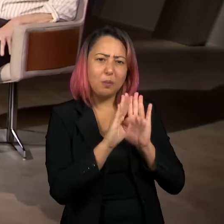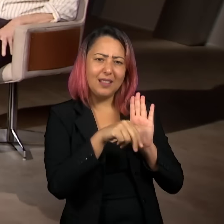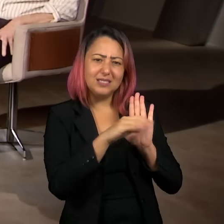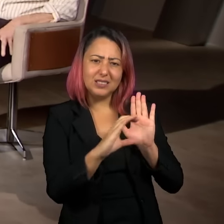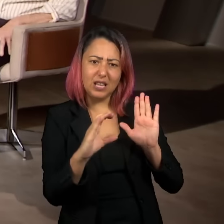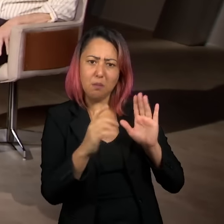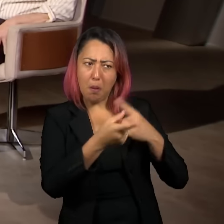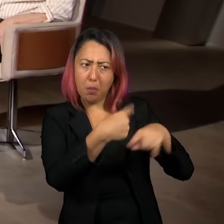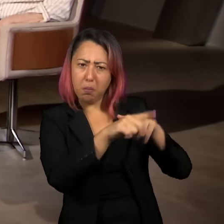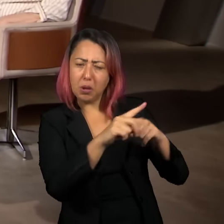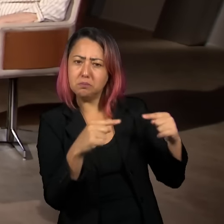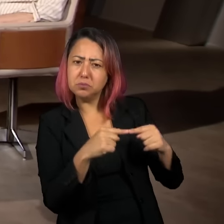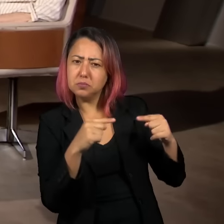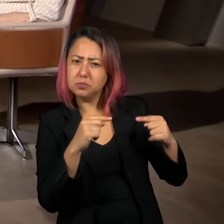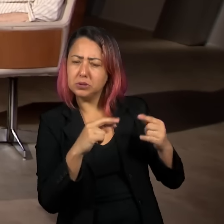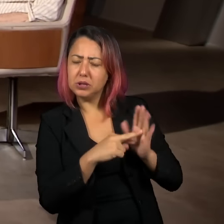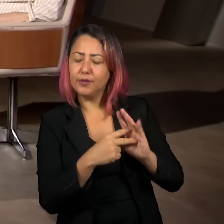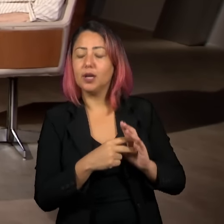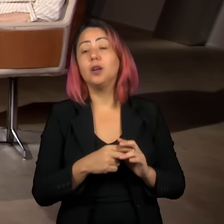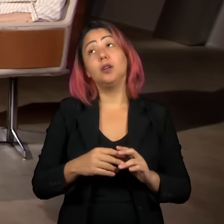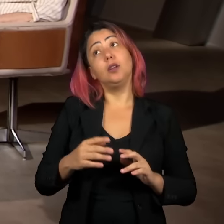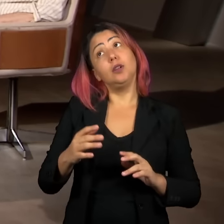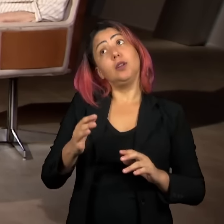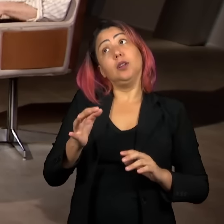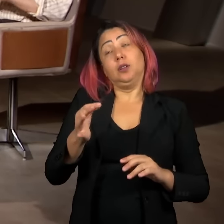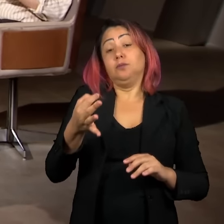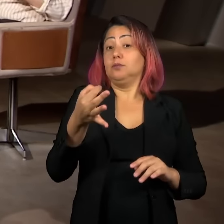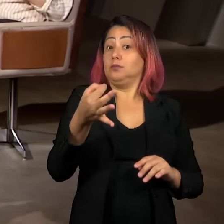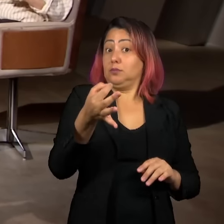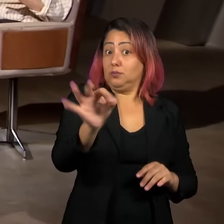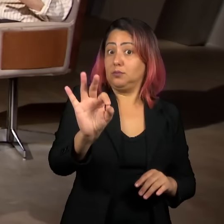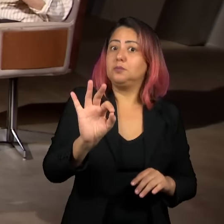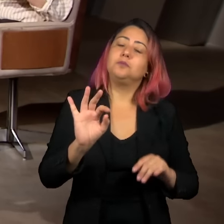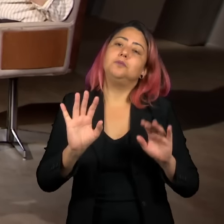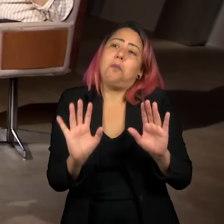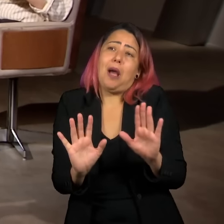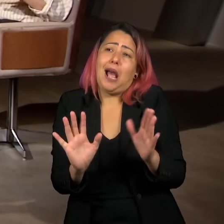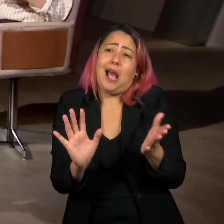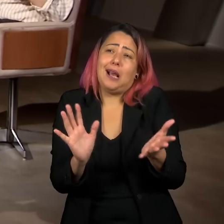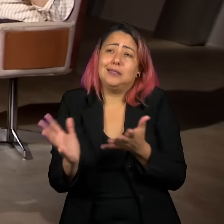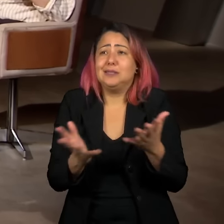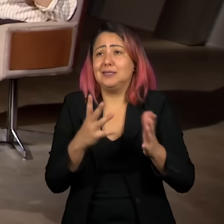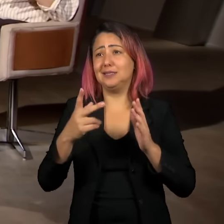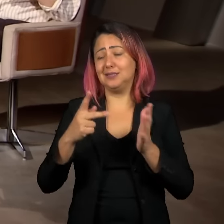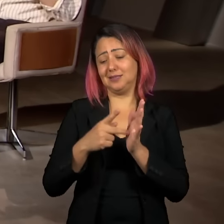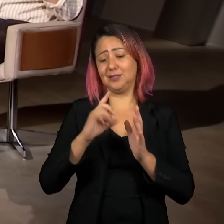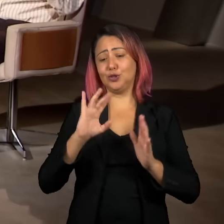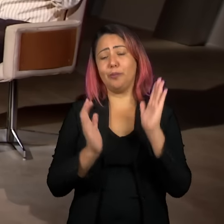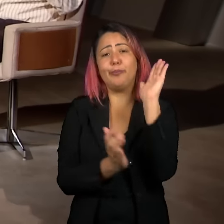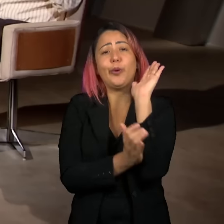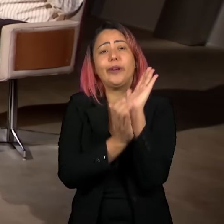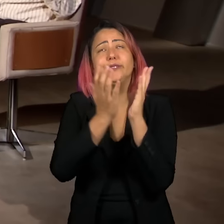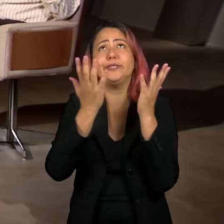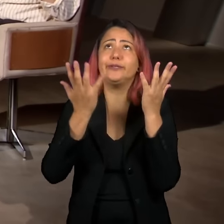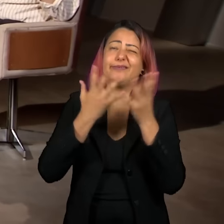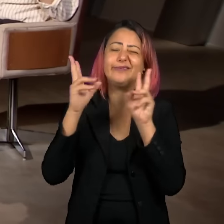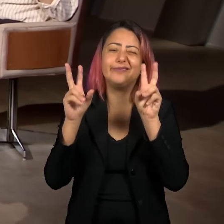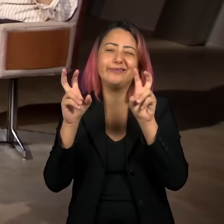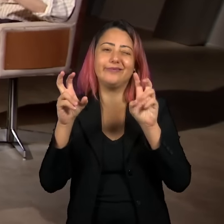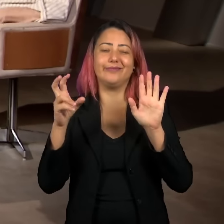é um é um progresso de estar lá por conta de uma de uma formalização vamos dizer assim né entre aspas